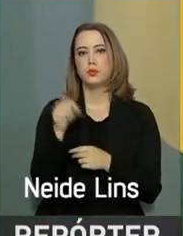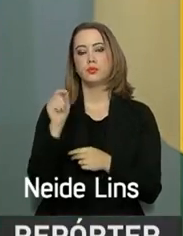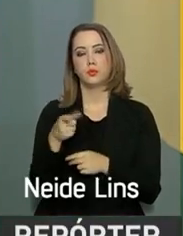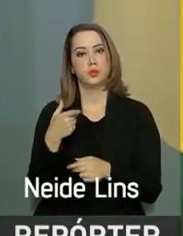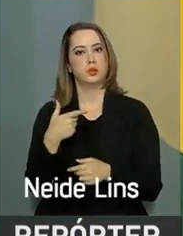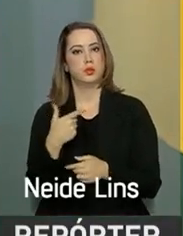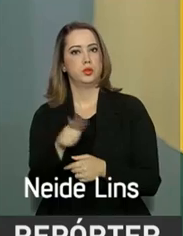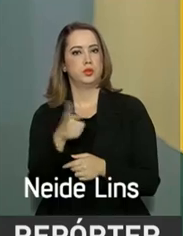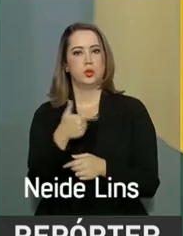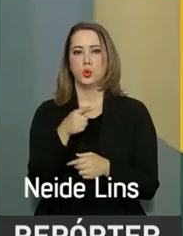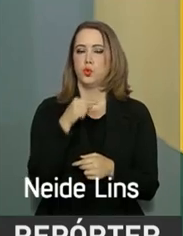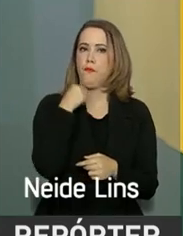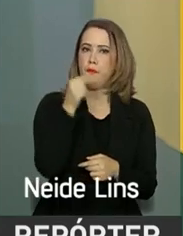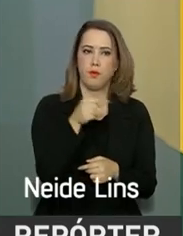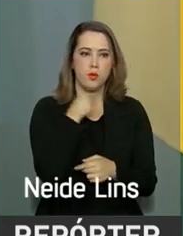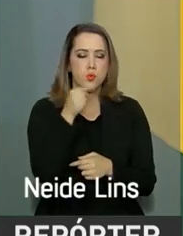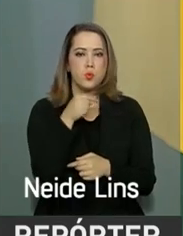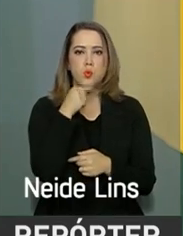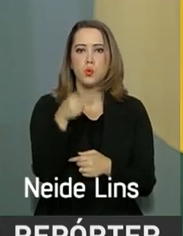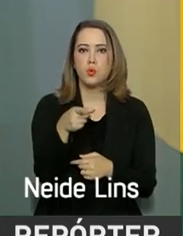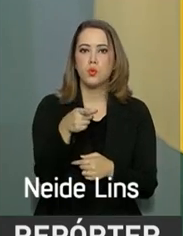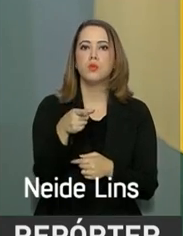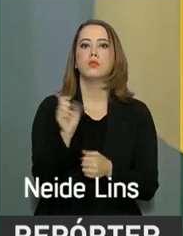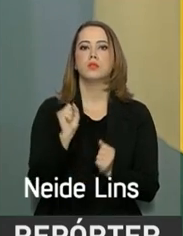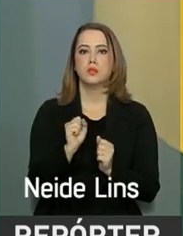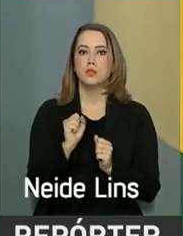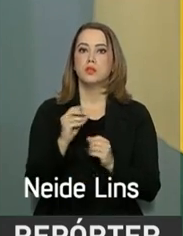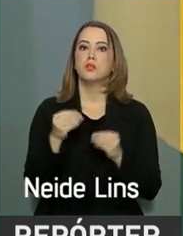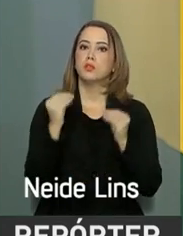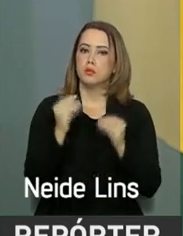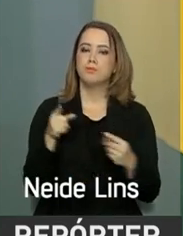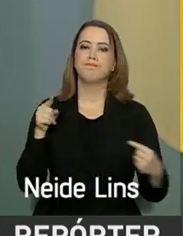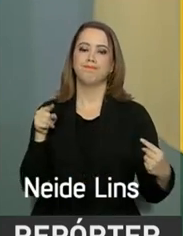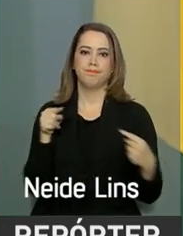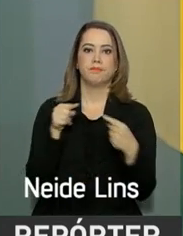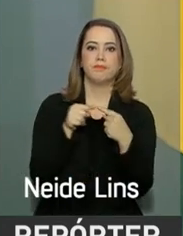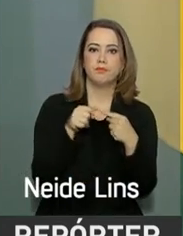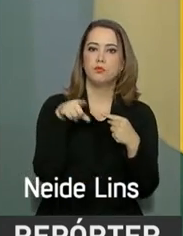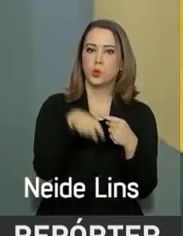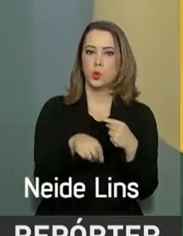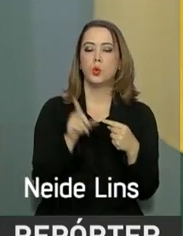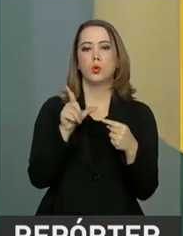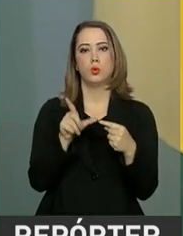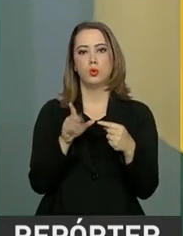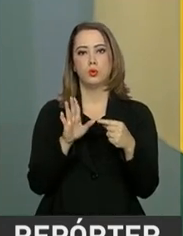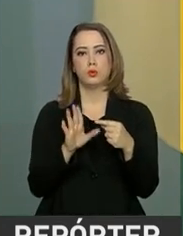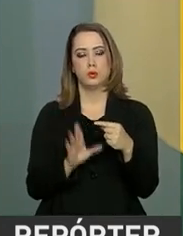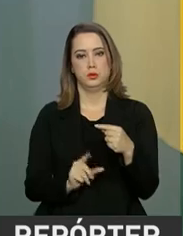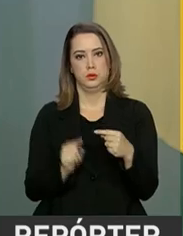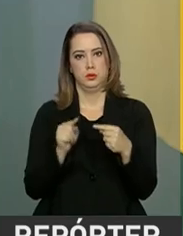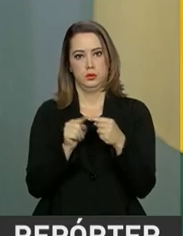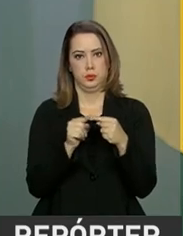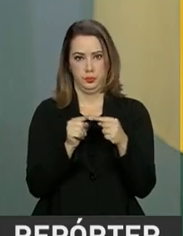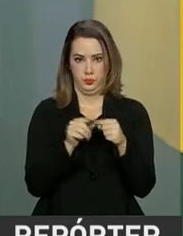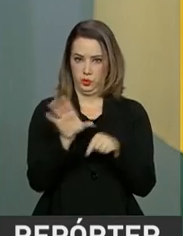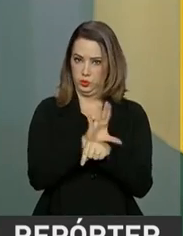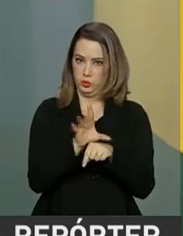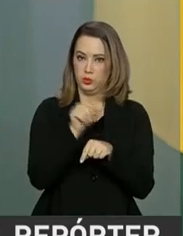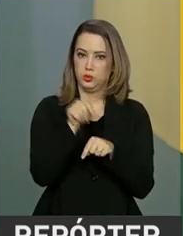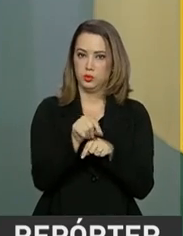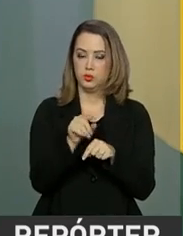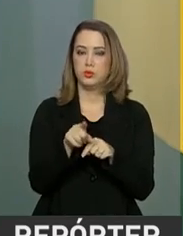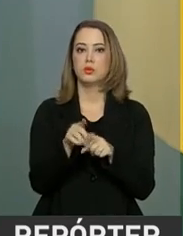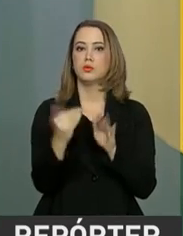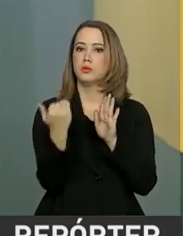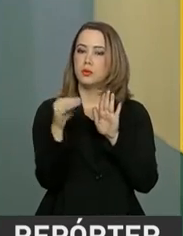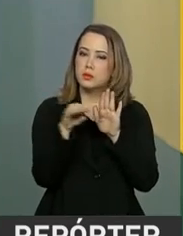hesitaram sequer um momento em colocar ou concordar com a disposição constitucional que estabelece